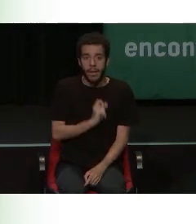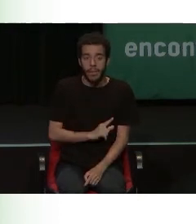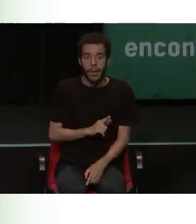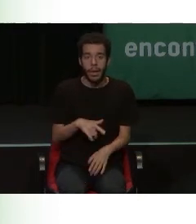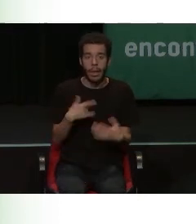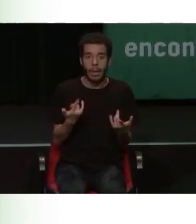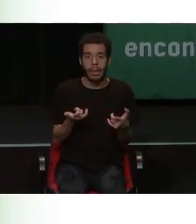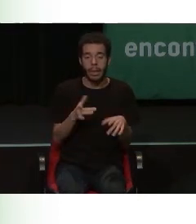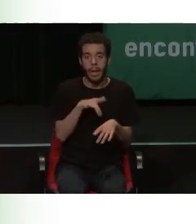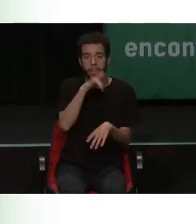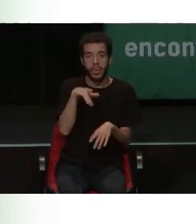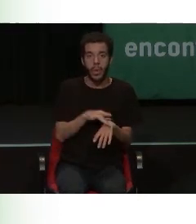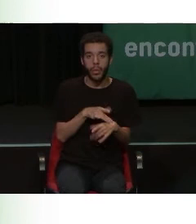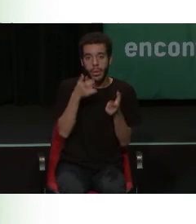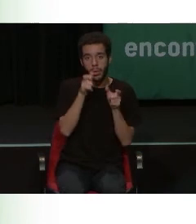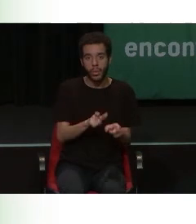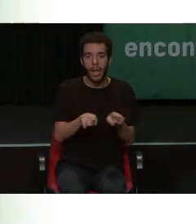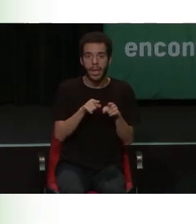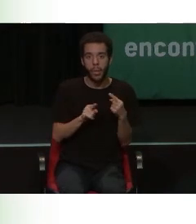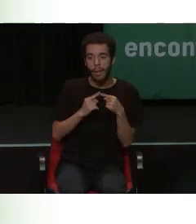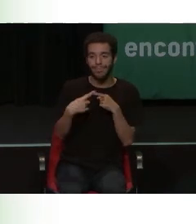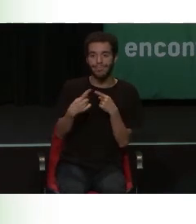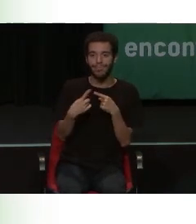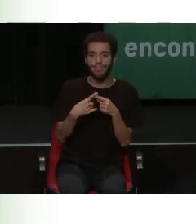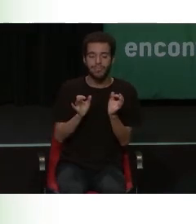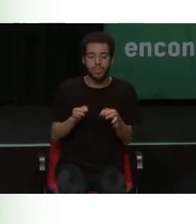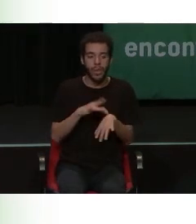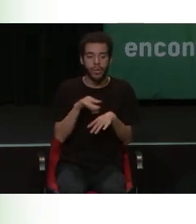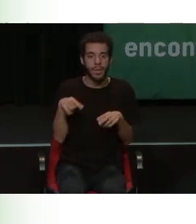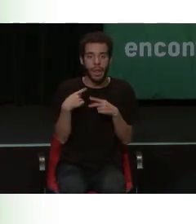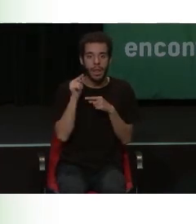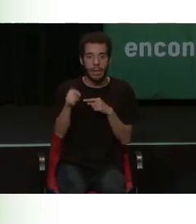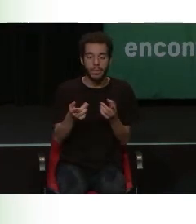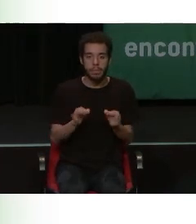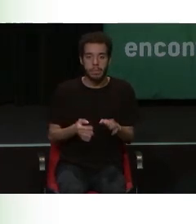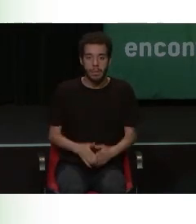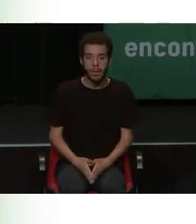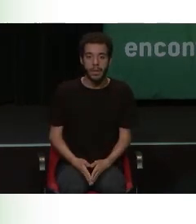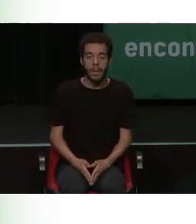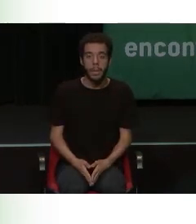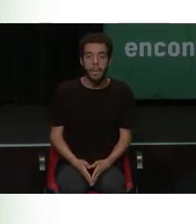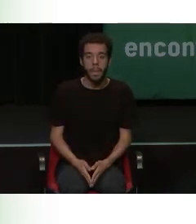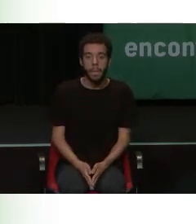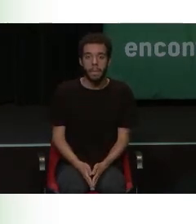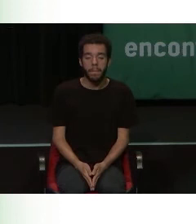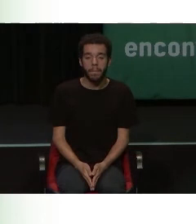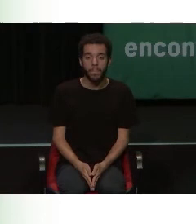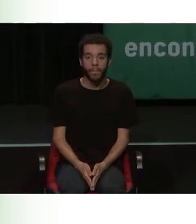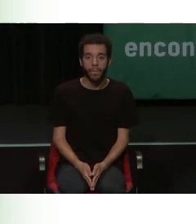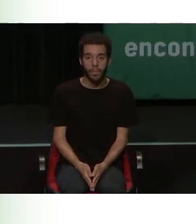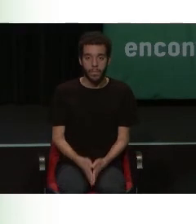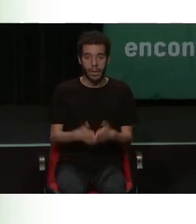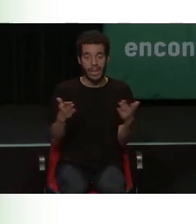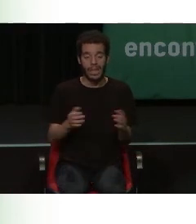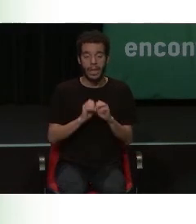auto-monitorização do doente em casa, portanto, sem necessidade de se deslocar a um hospital, mesmo que mora assim numa cidade do primeiro mundo.